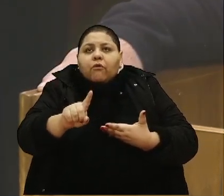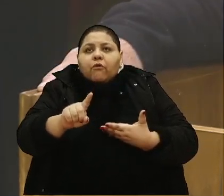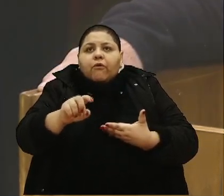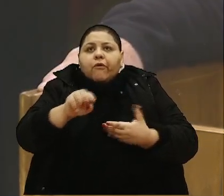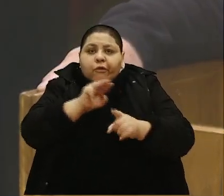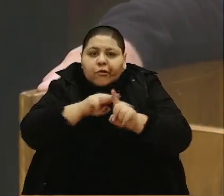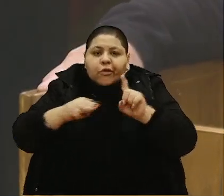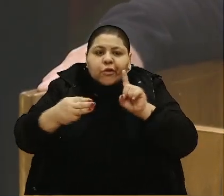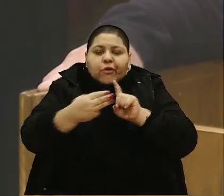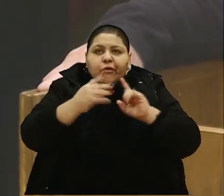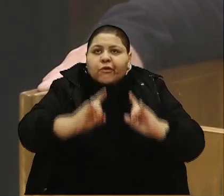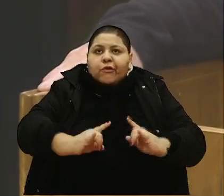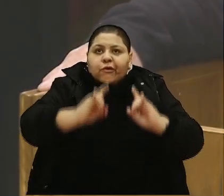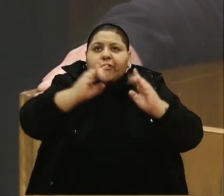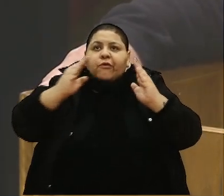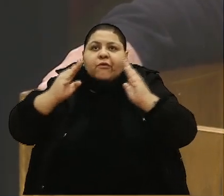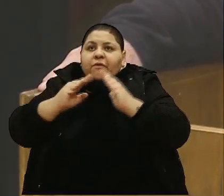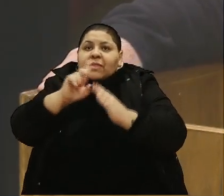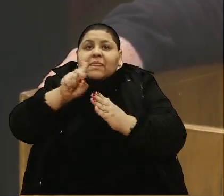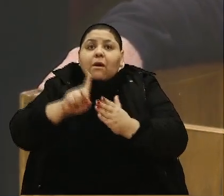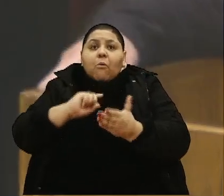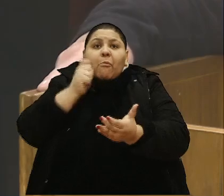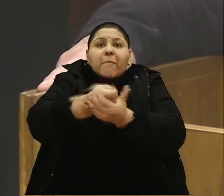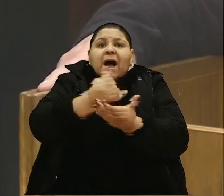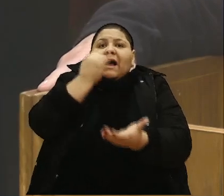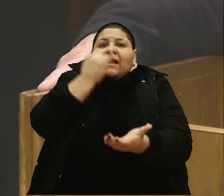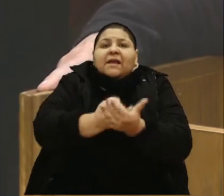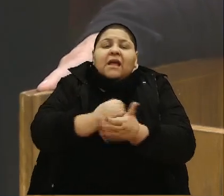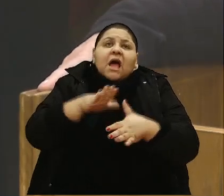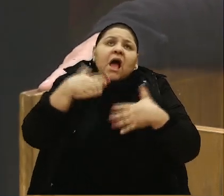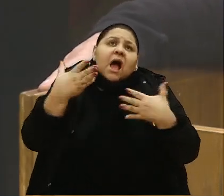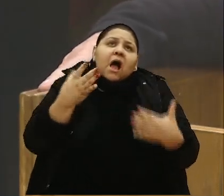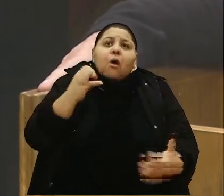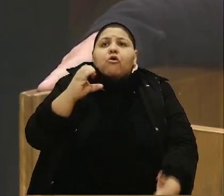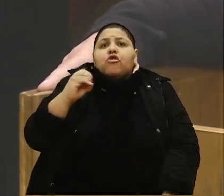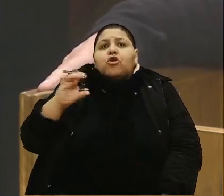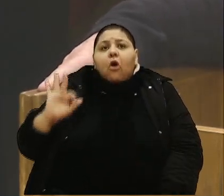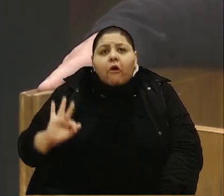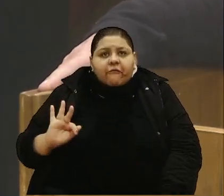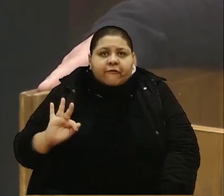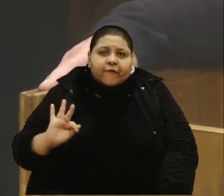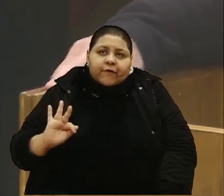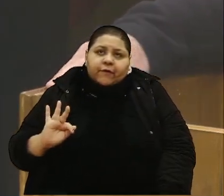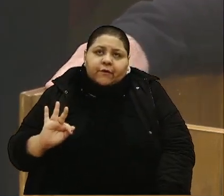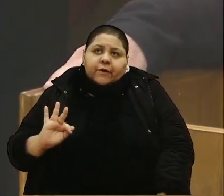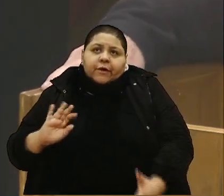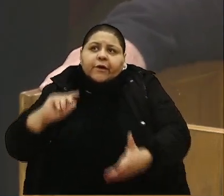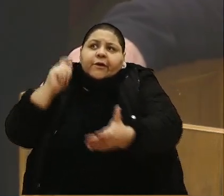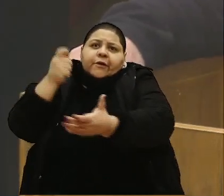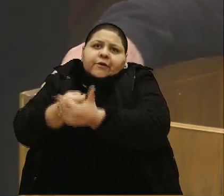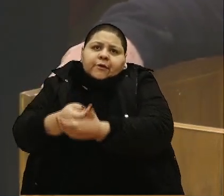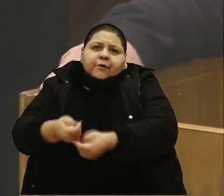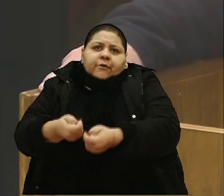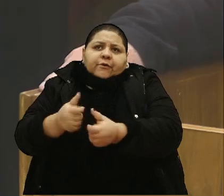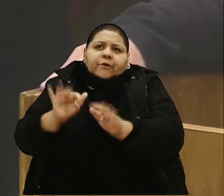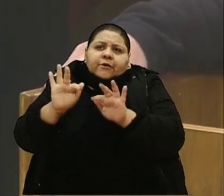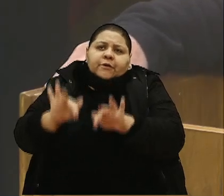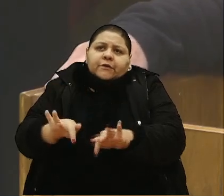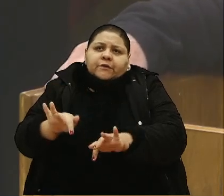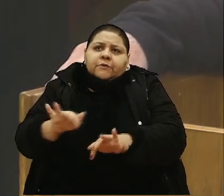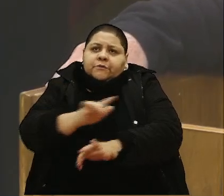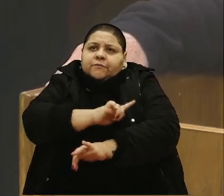mercado financeiro é isento. O IOF. O IOF era cobrado até quase o final do